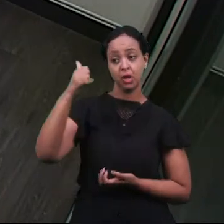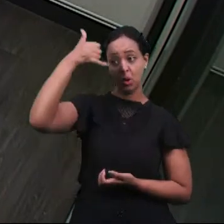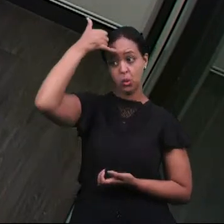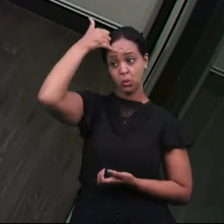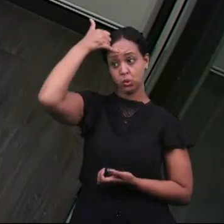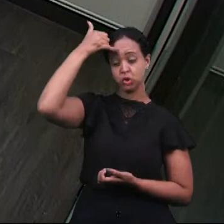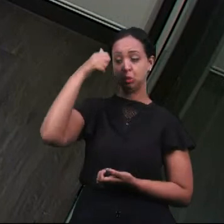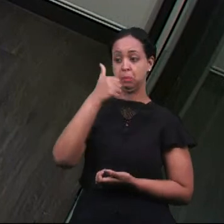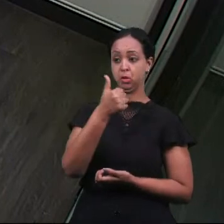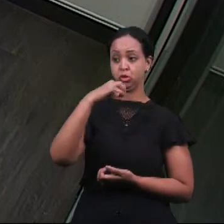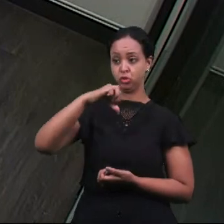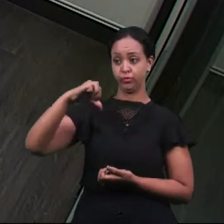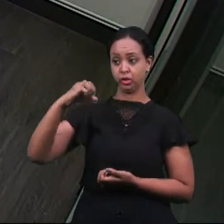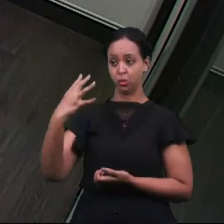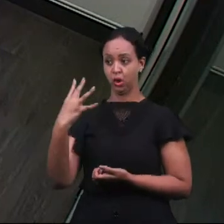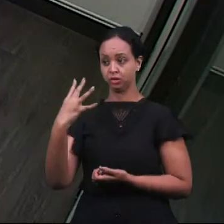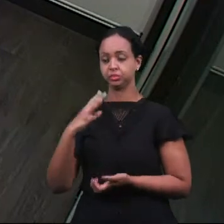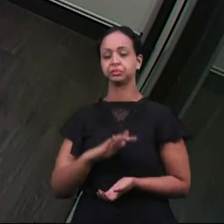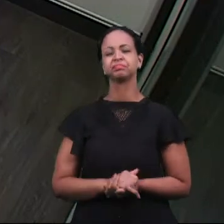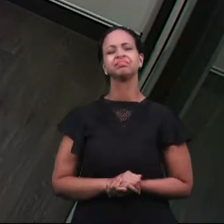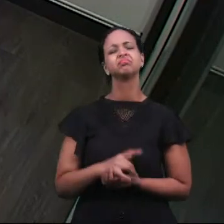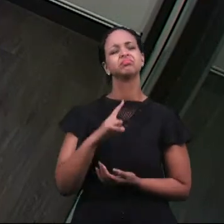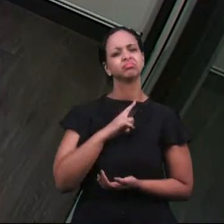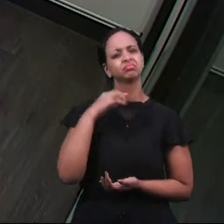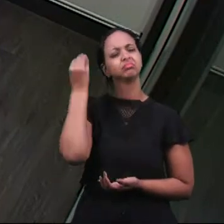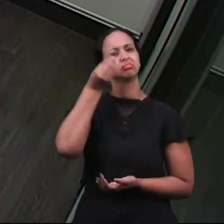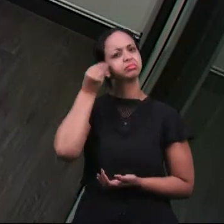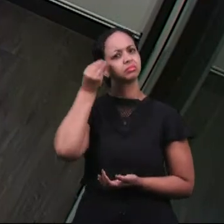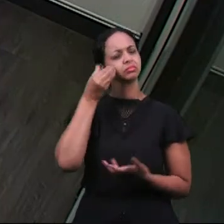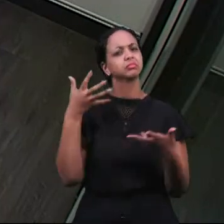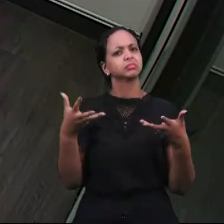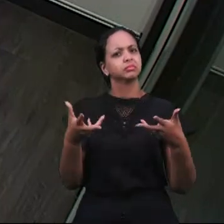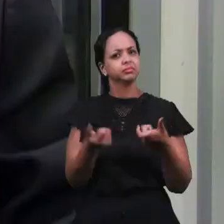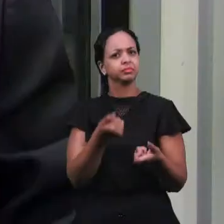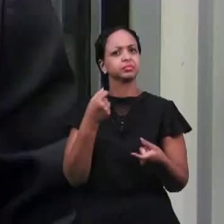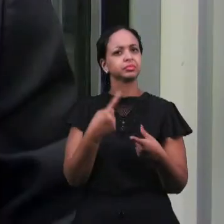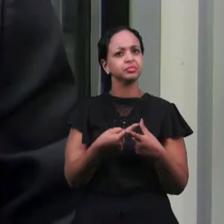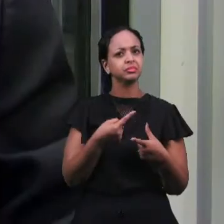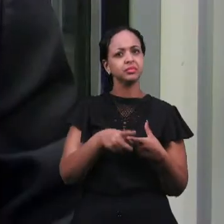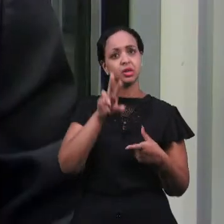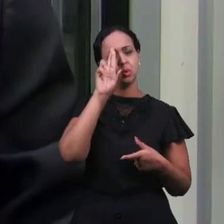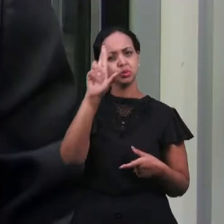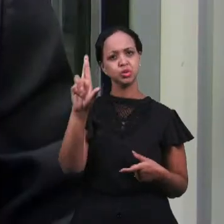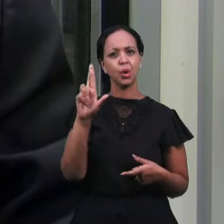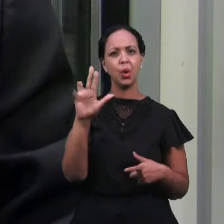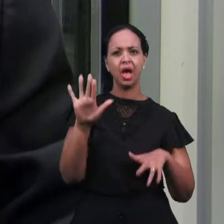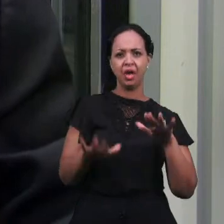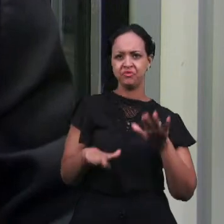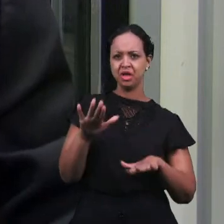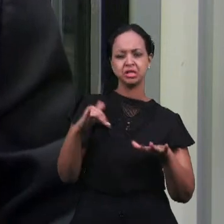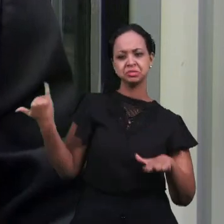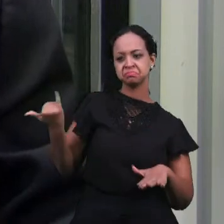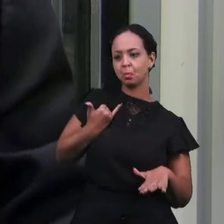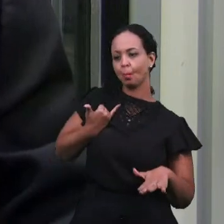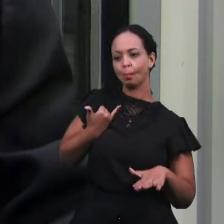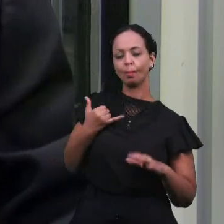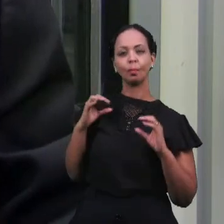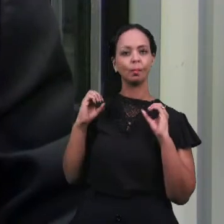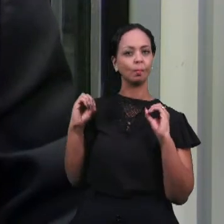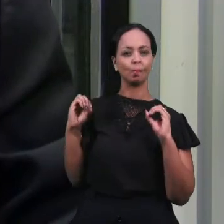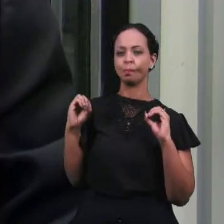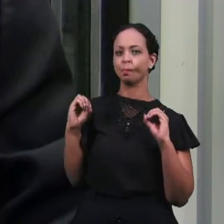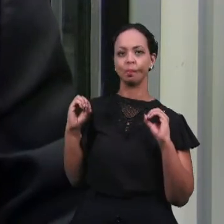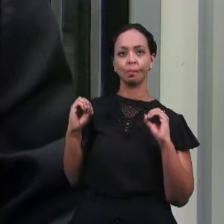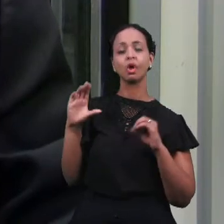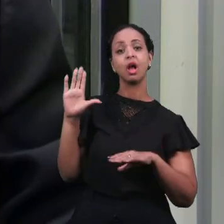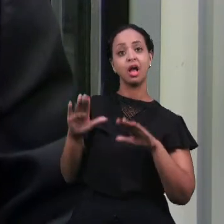sim, as experiências são muito interessantes, porque o senhor muitas vezes não fala conosco, né? Às vezes